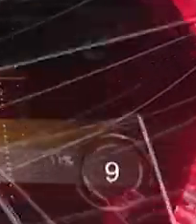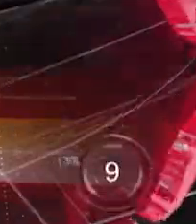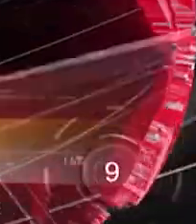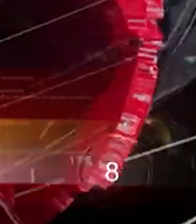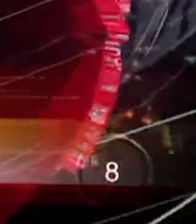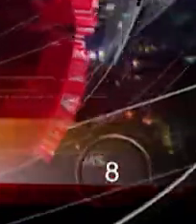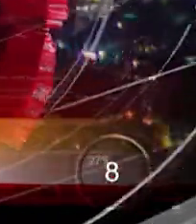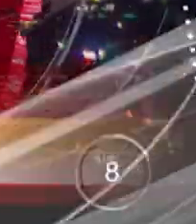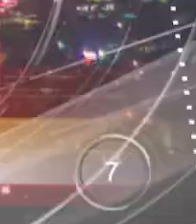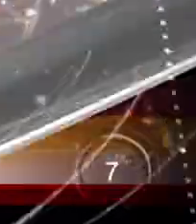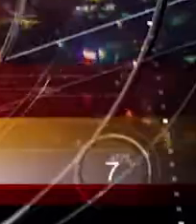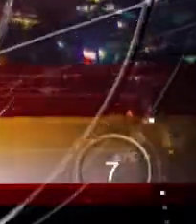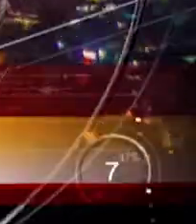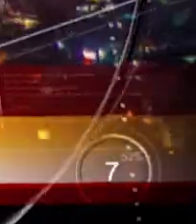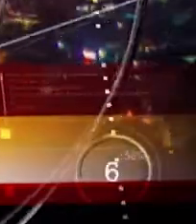Música